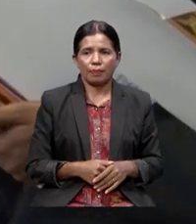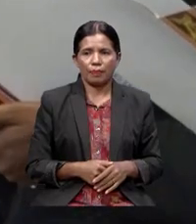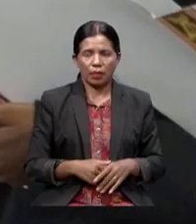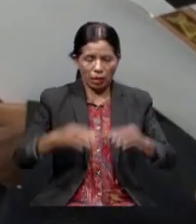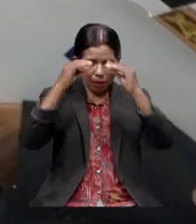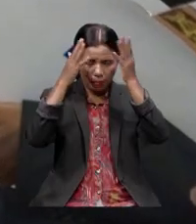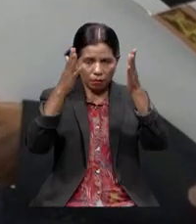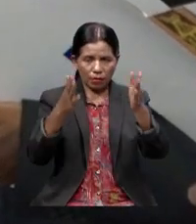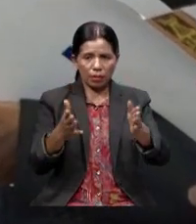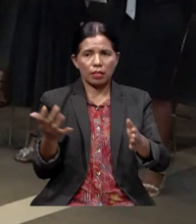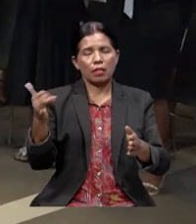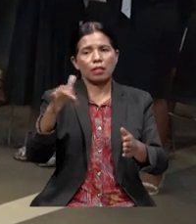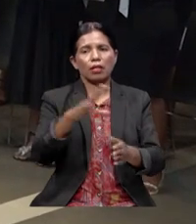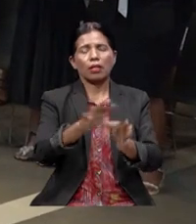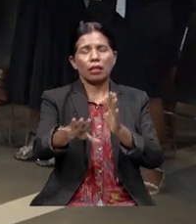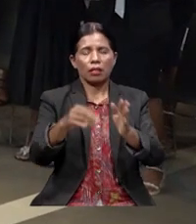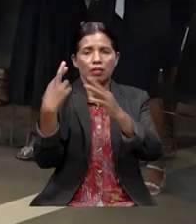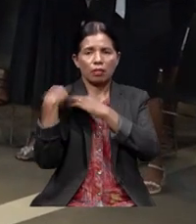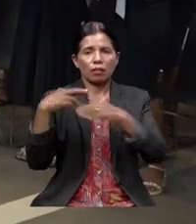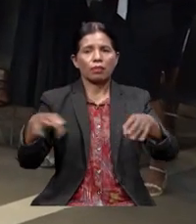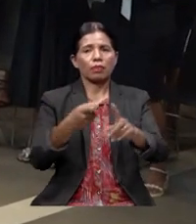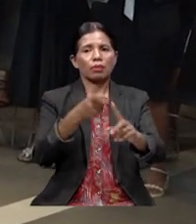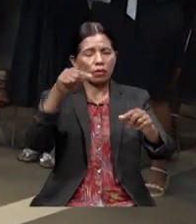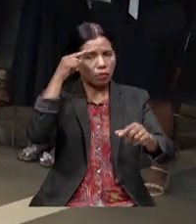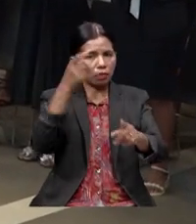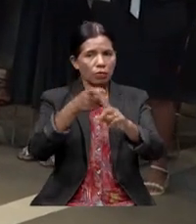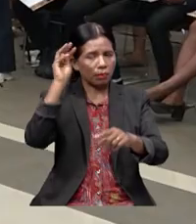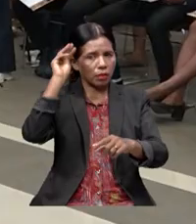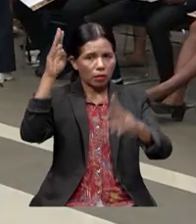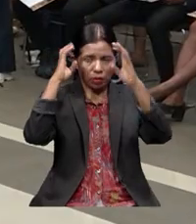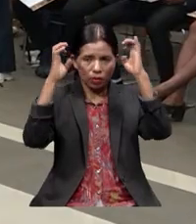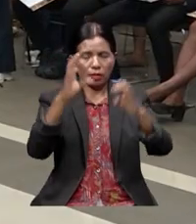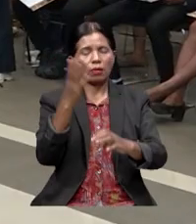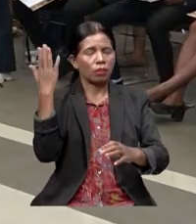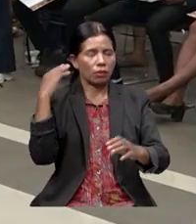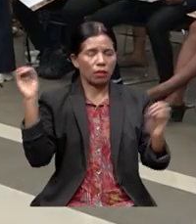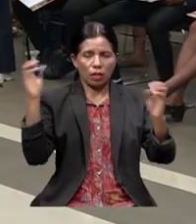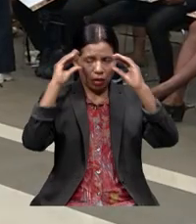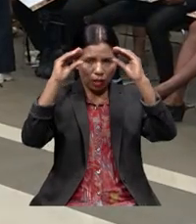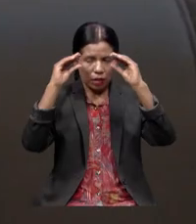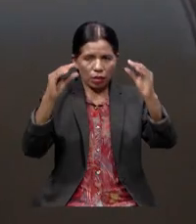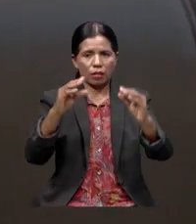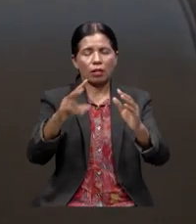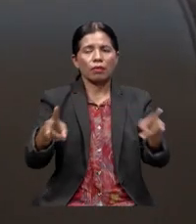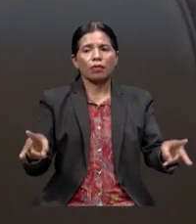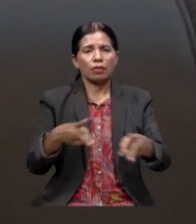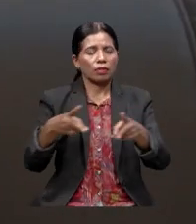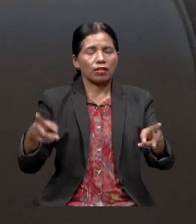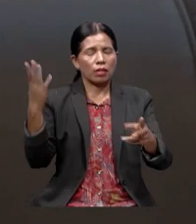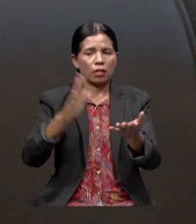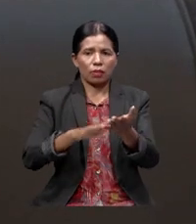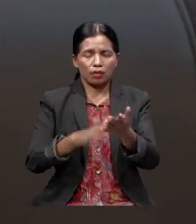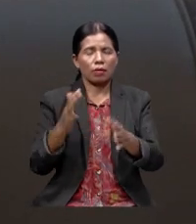Professor Bolsa Candidatura Sira Nebe Maketango na posse, o seu governo e o seu Ministério da Educação Balum durante ne la hanorin voluntário e escola Sira. Ministra